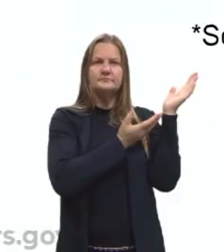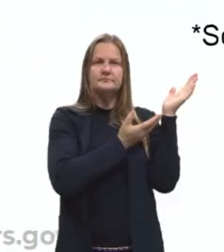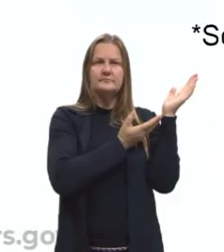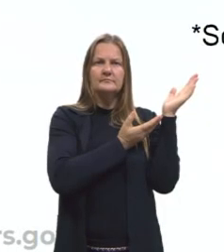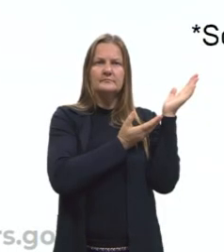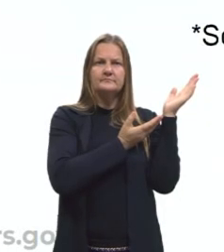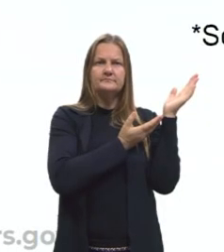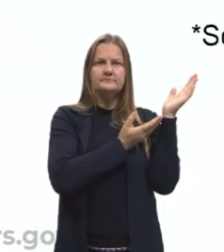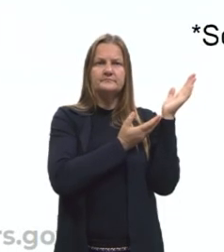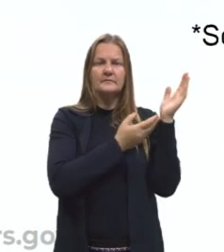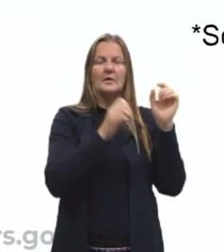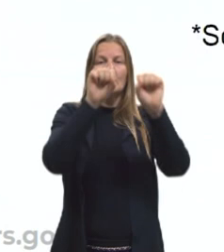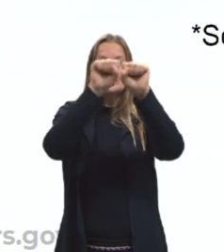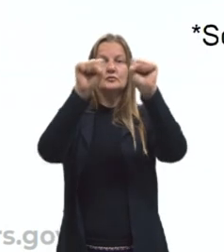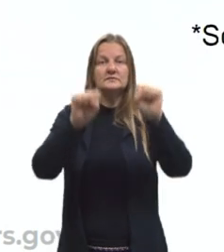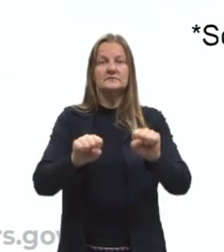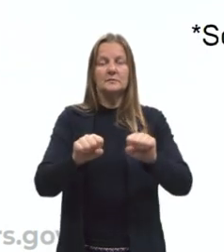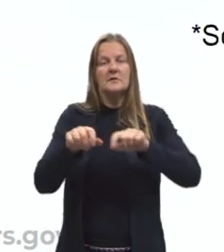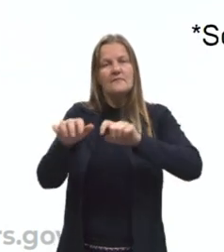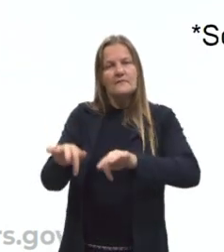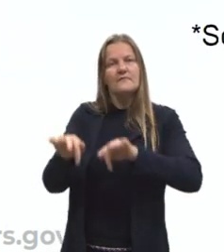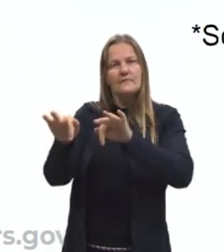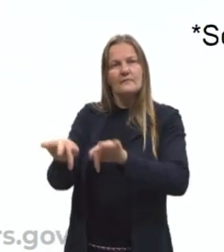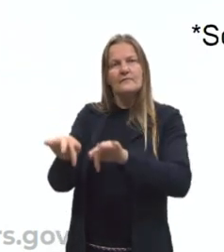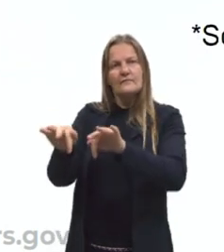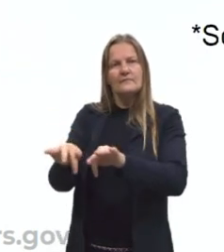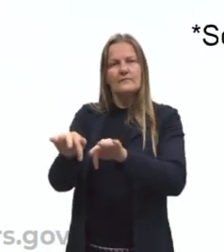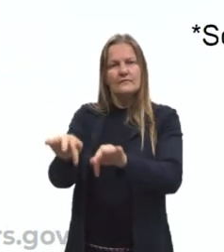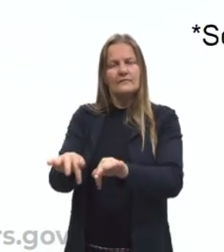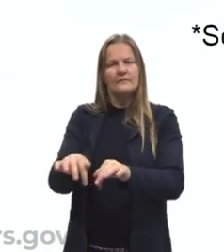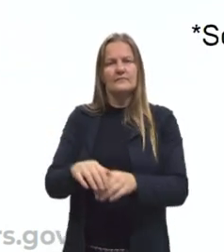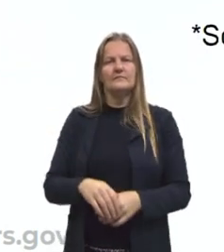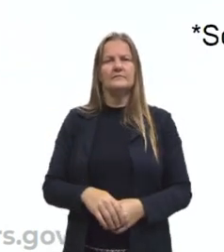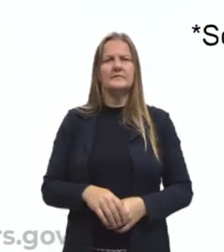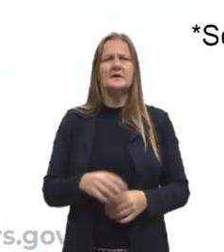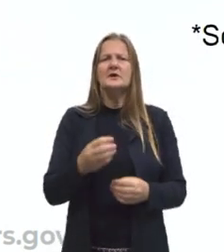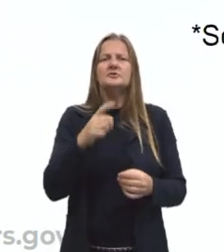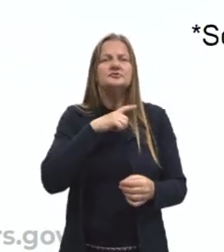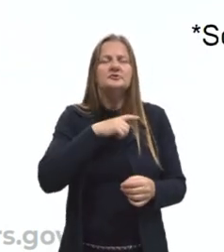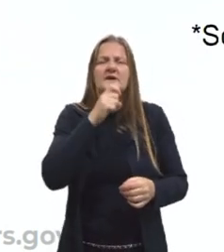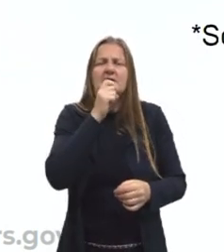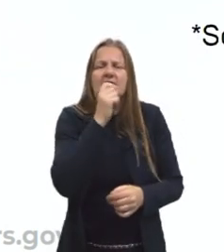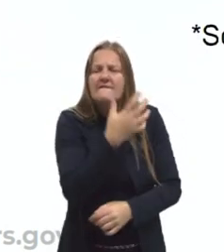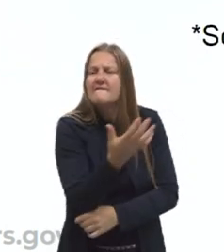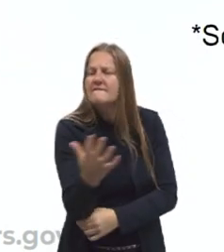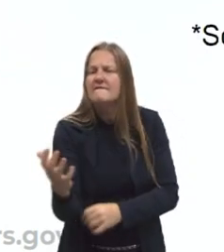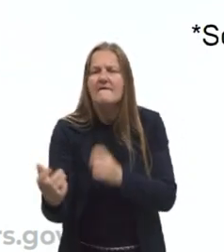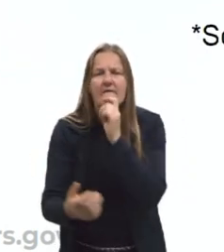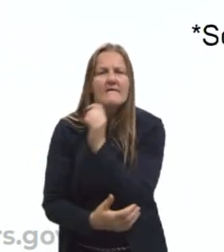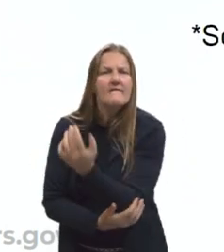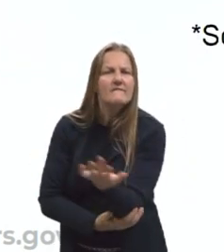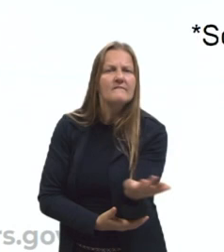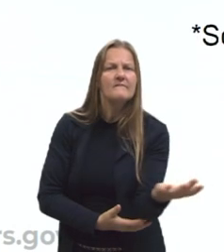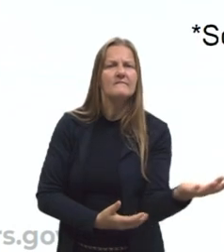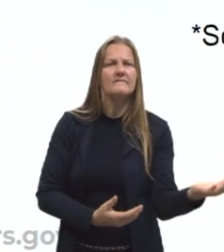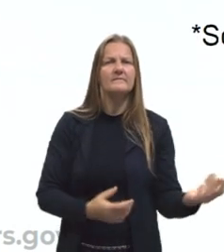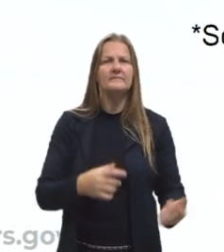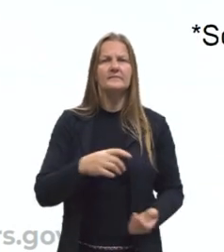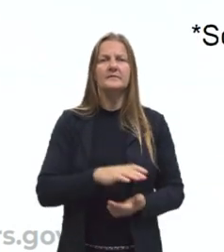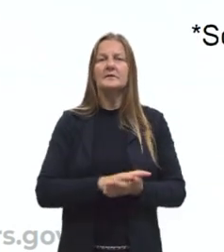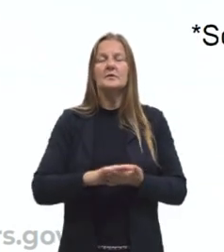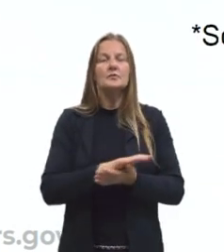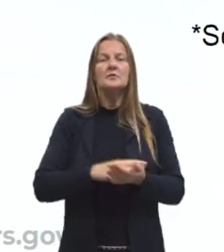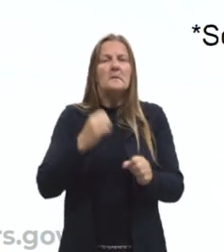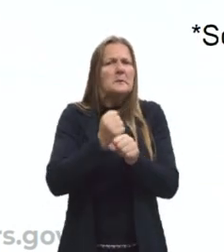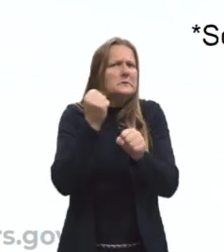feudal nesse período né a podemos ver assim a grande quantidade de Campos até porque a perspectiva nesse momento não era de